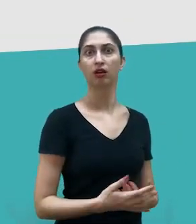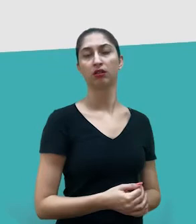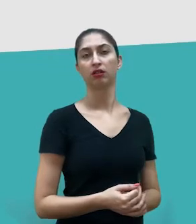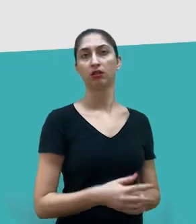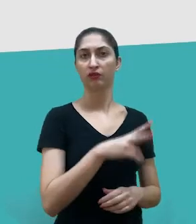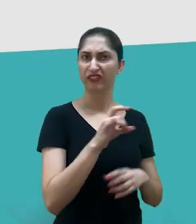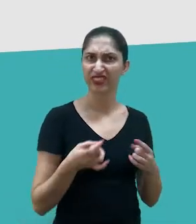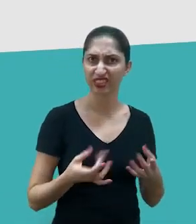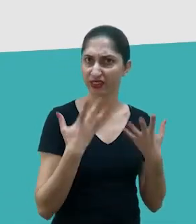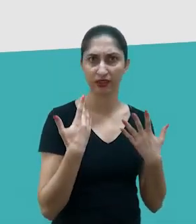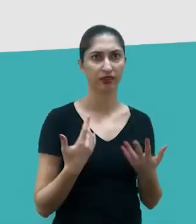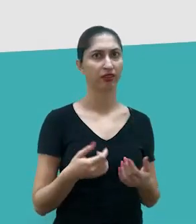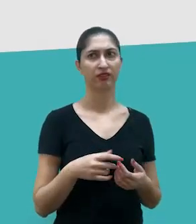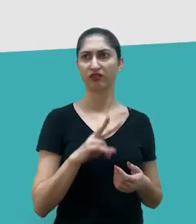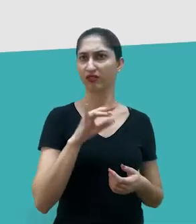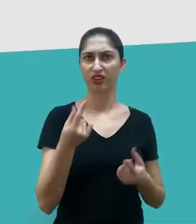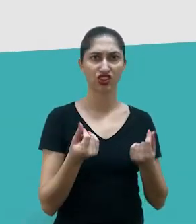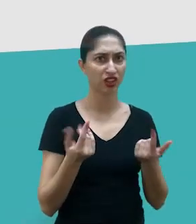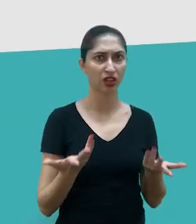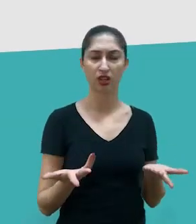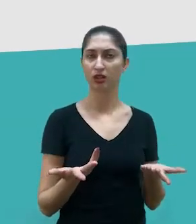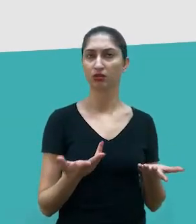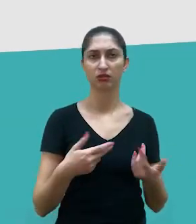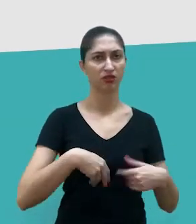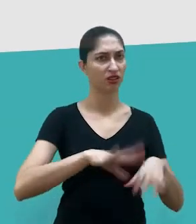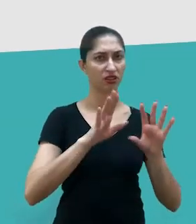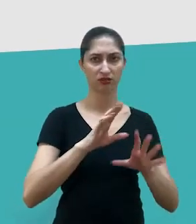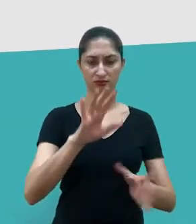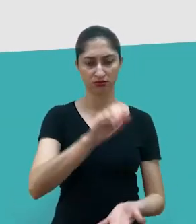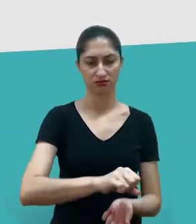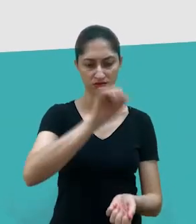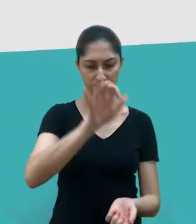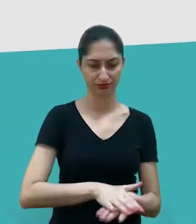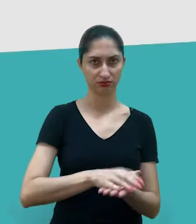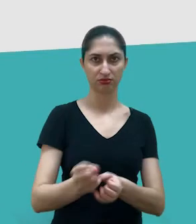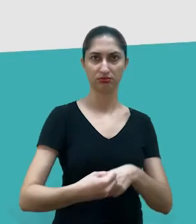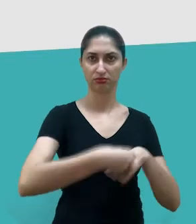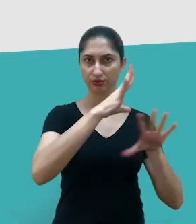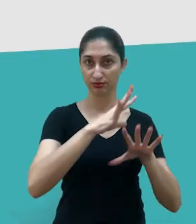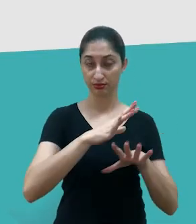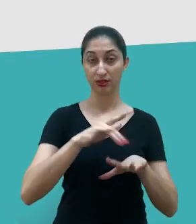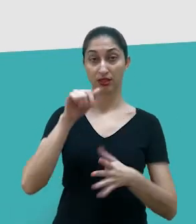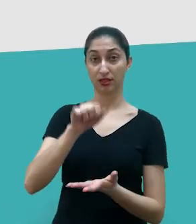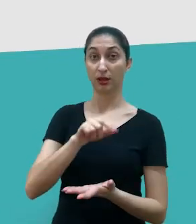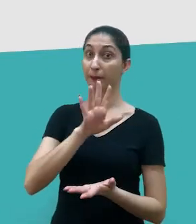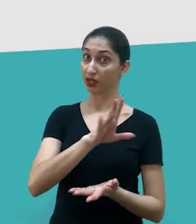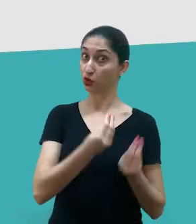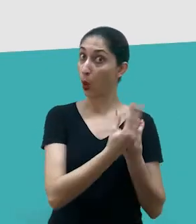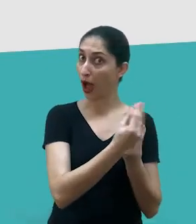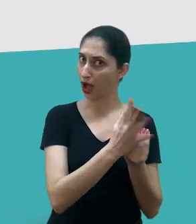colocar para vender, fazer dinheiro com ela. A gente vai se livrar dessa pilha. A segunda pilha, que é a do